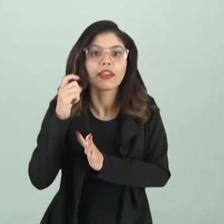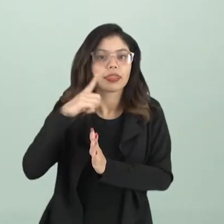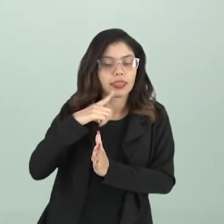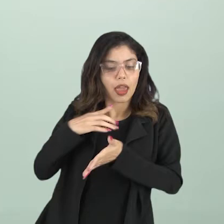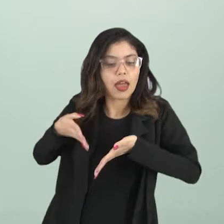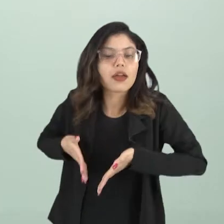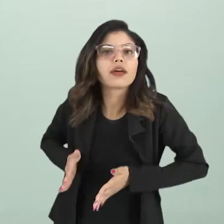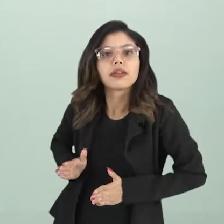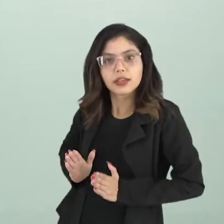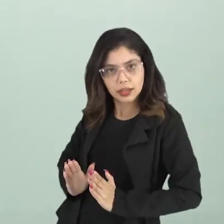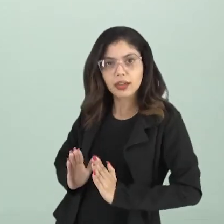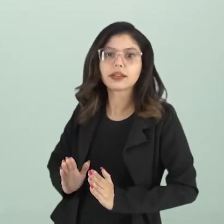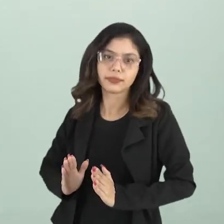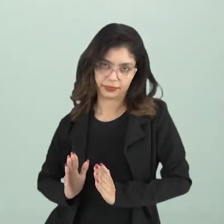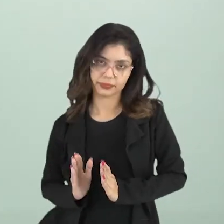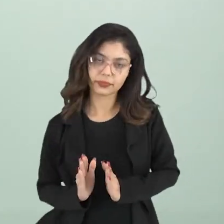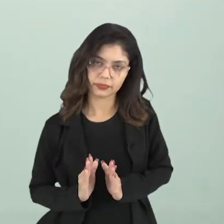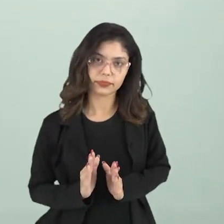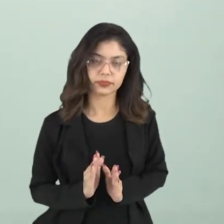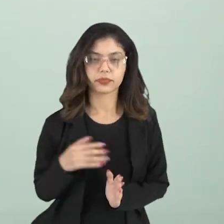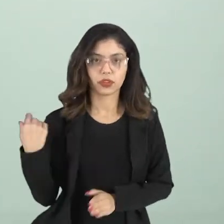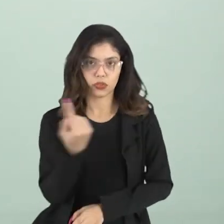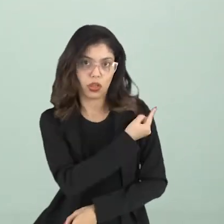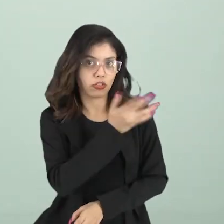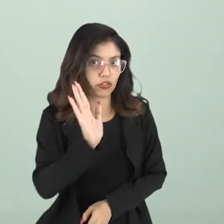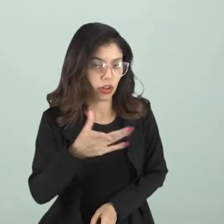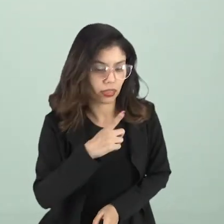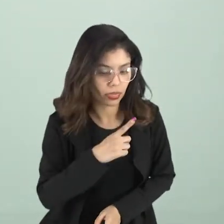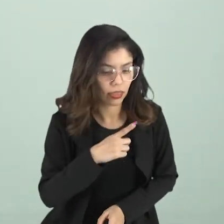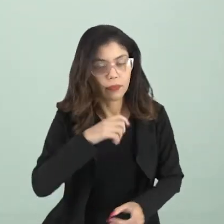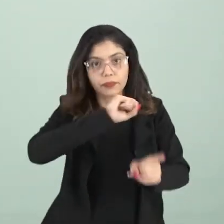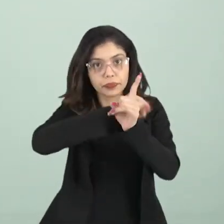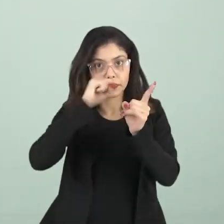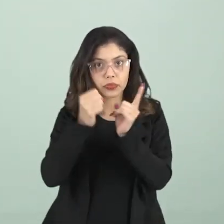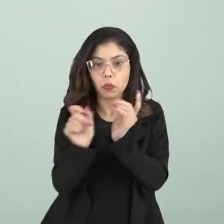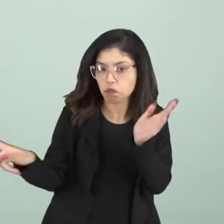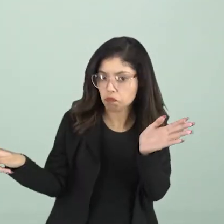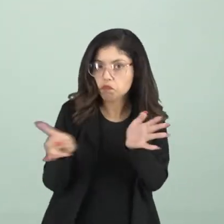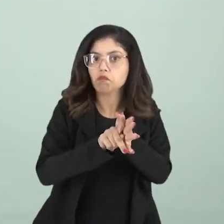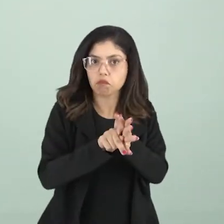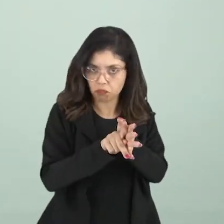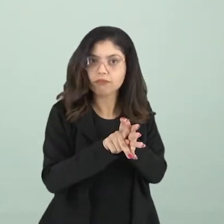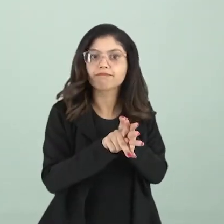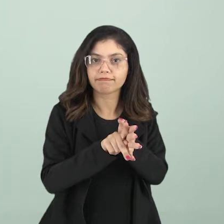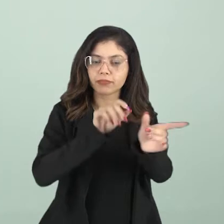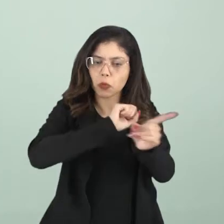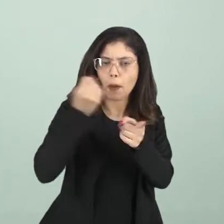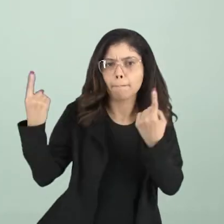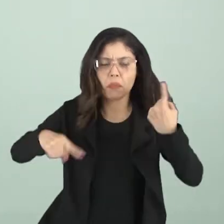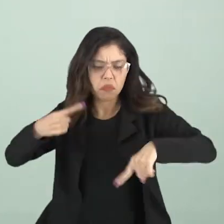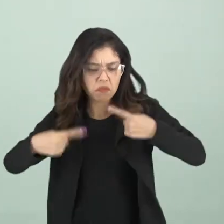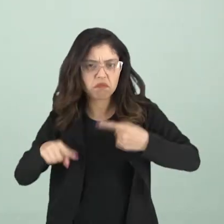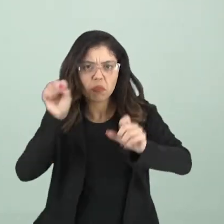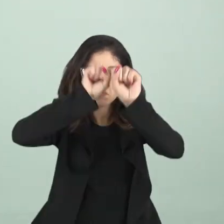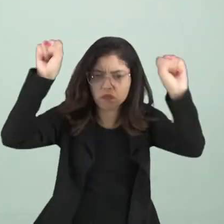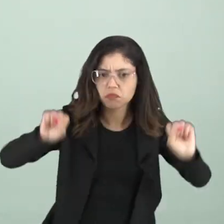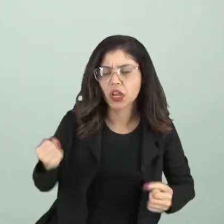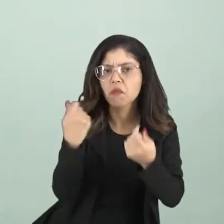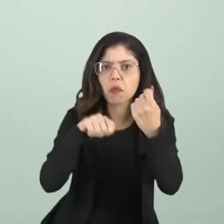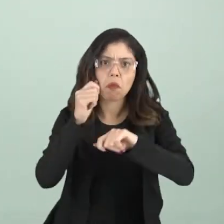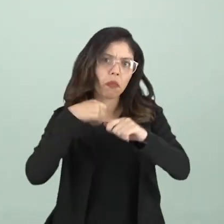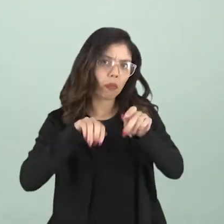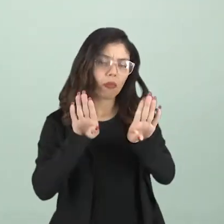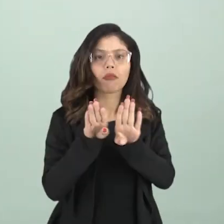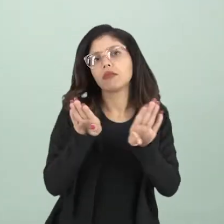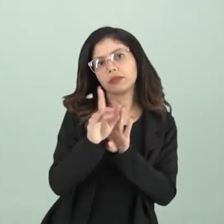dá através do nosso nascimento, nós já temos uma sociedade pronta, com a política, um sistema econômico,